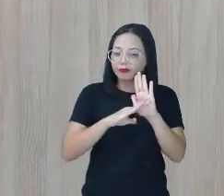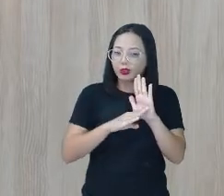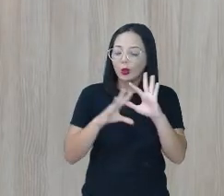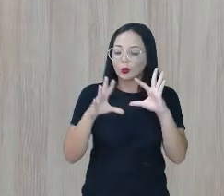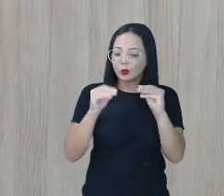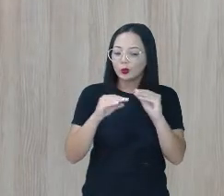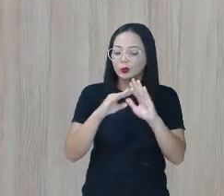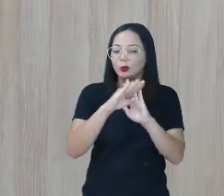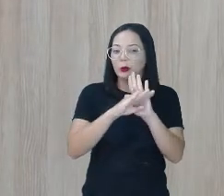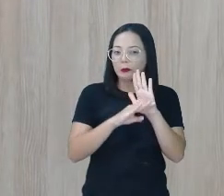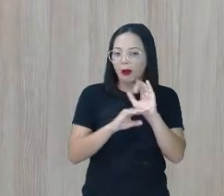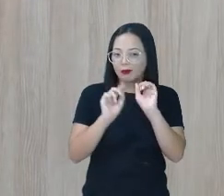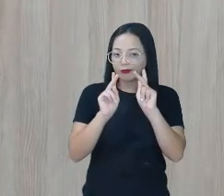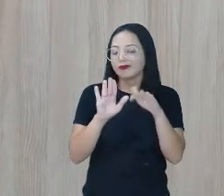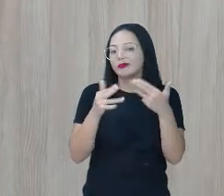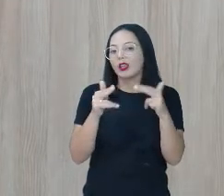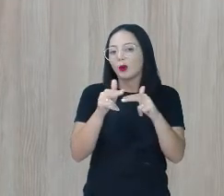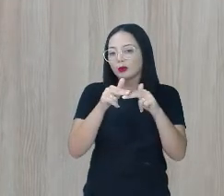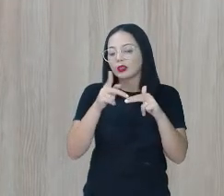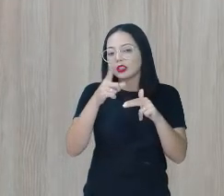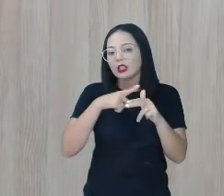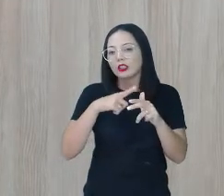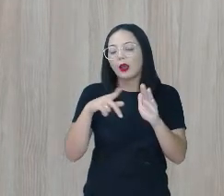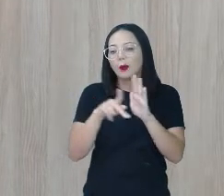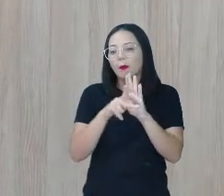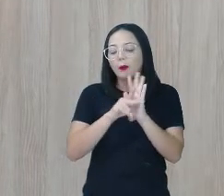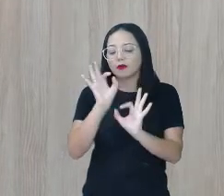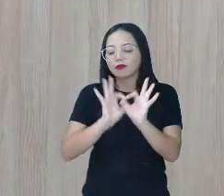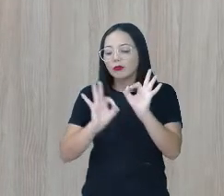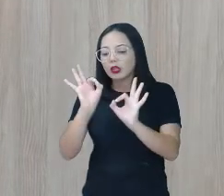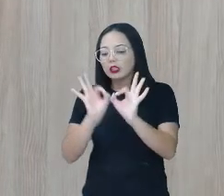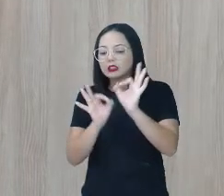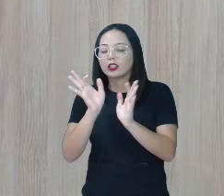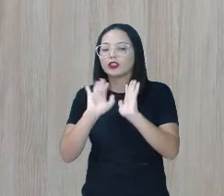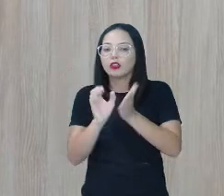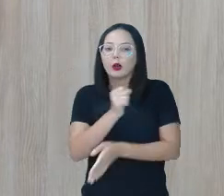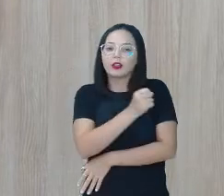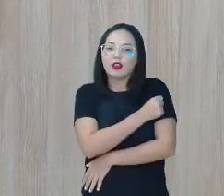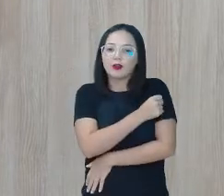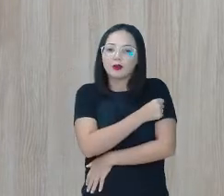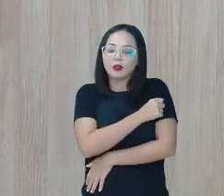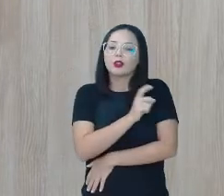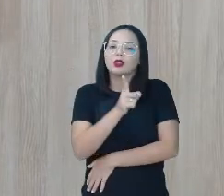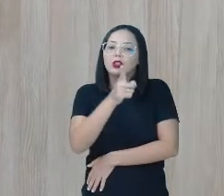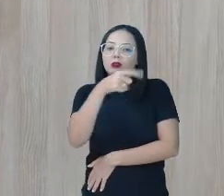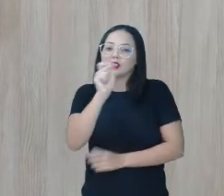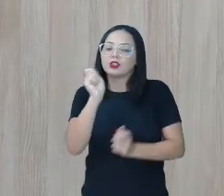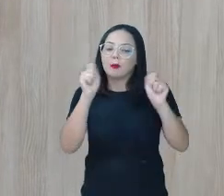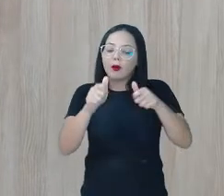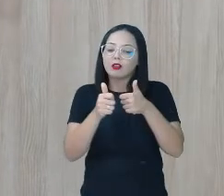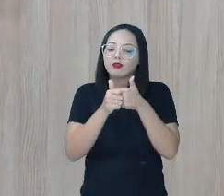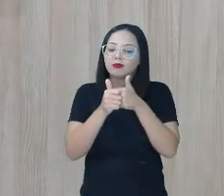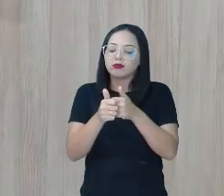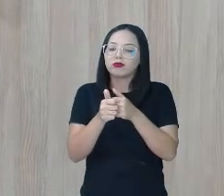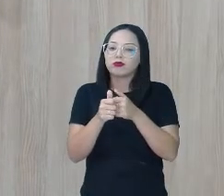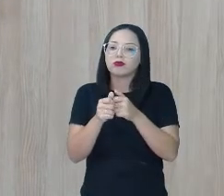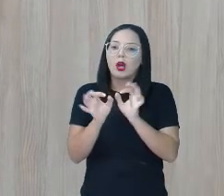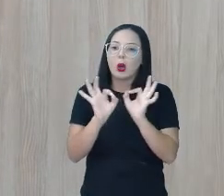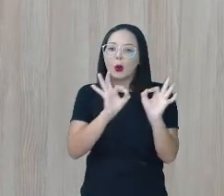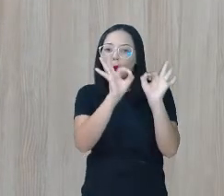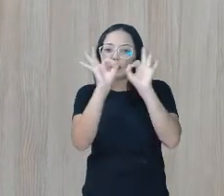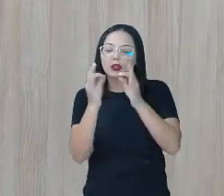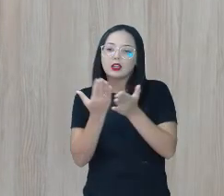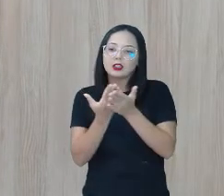playlists também, tá bom? Então, tem a playlist lá bem organizadazinha do 8º ano, onde você pode acompanhar não só as